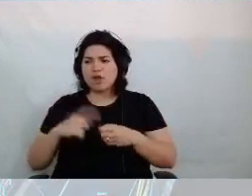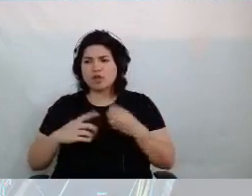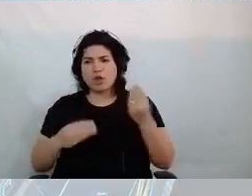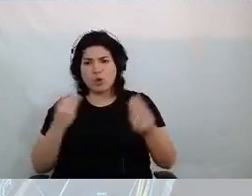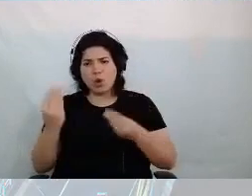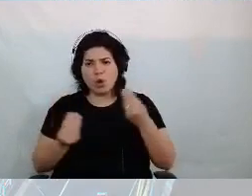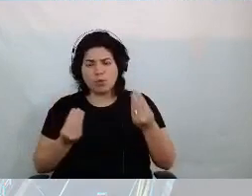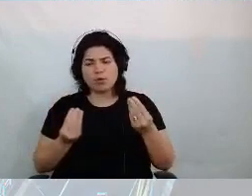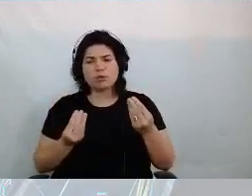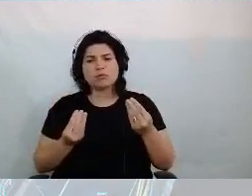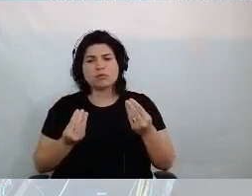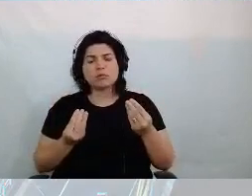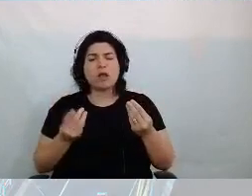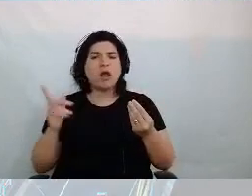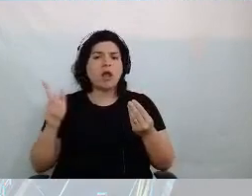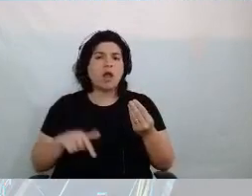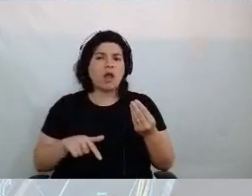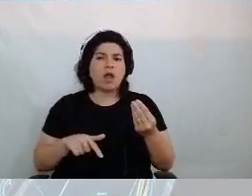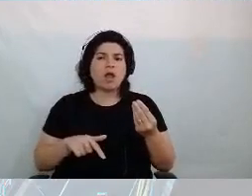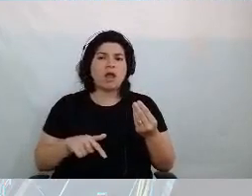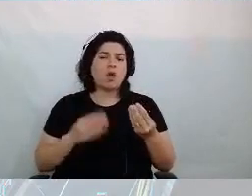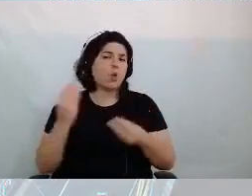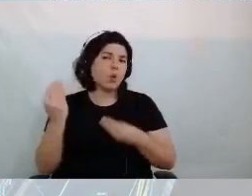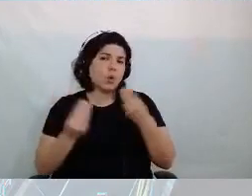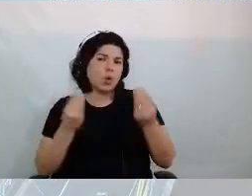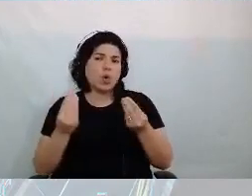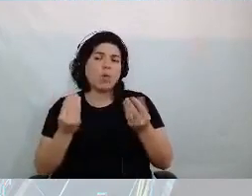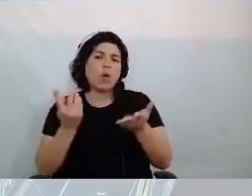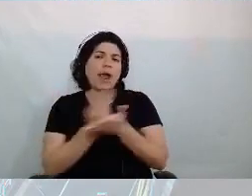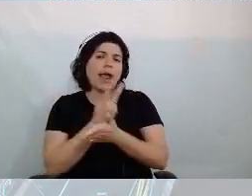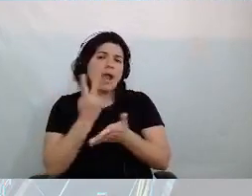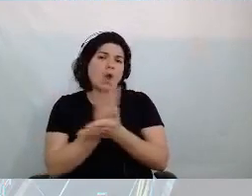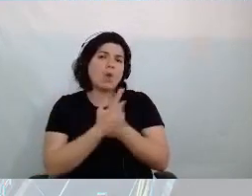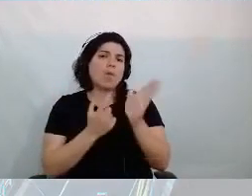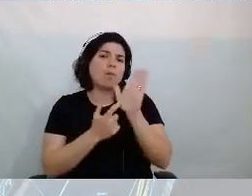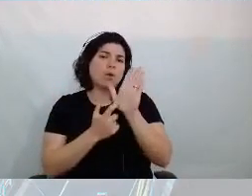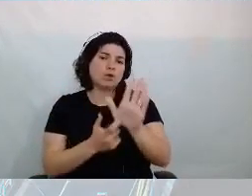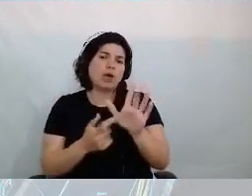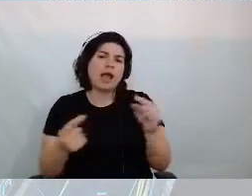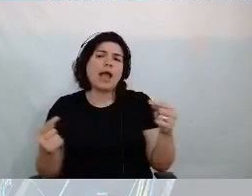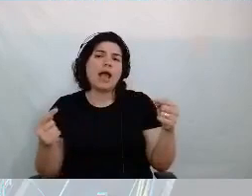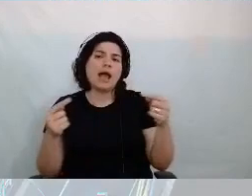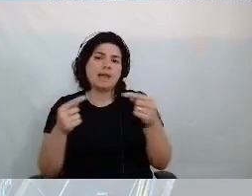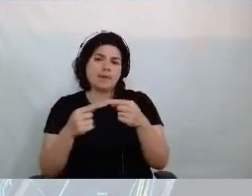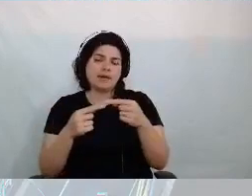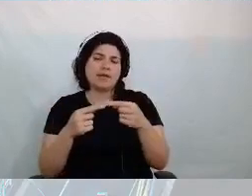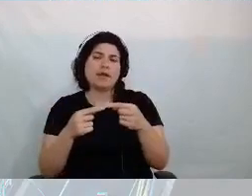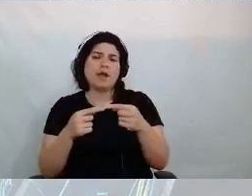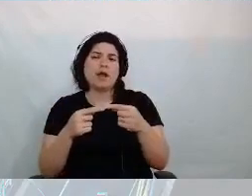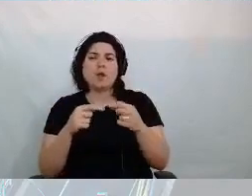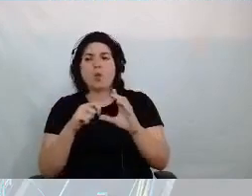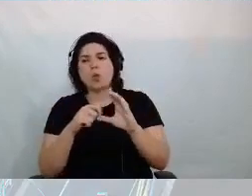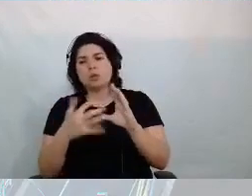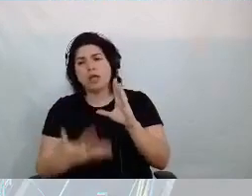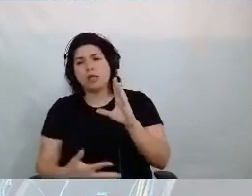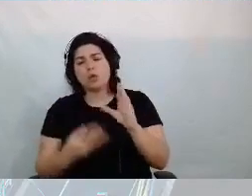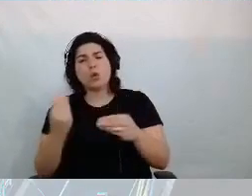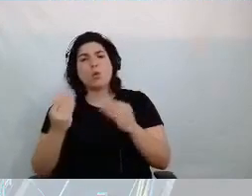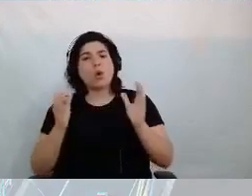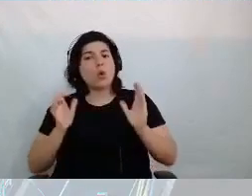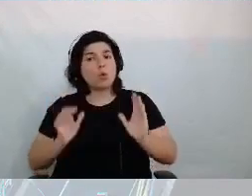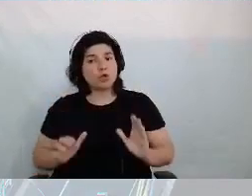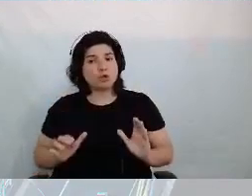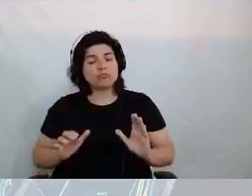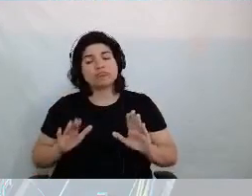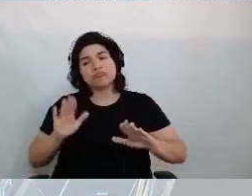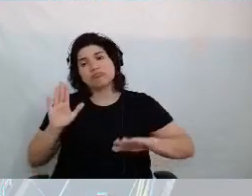subida? Como foi os erros, né, ali com relação àquele contexto? Como ela se comportou? Não, pode ser que